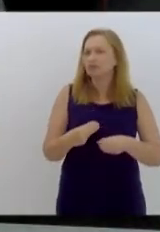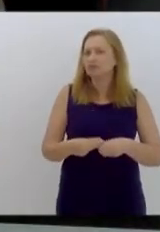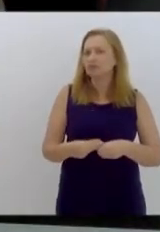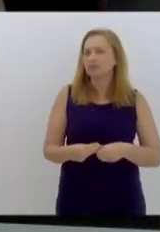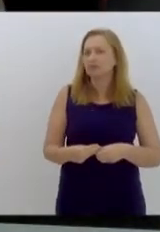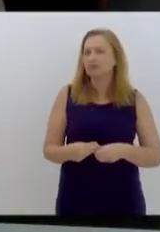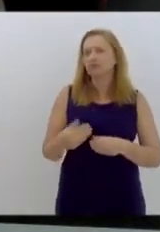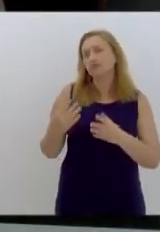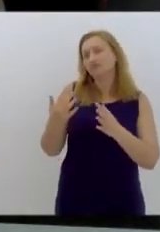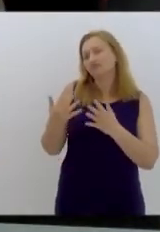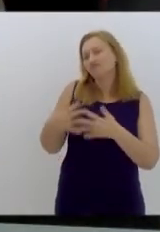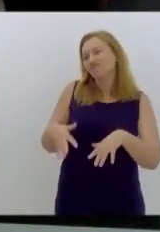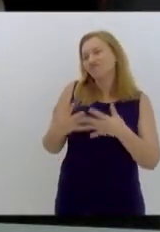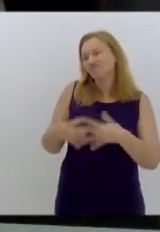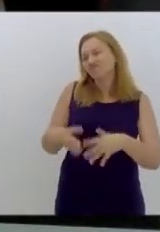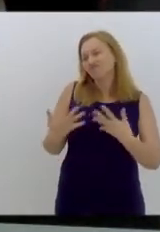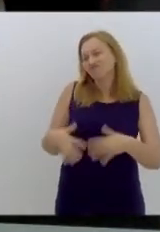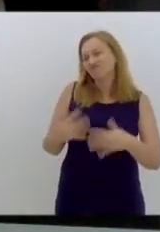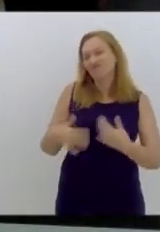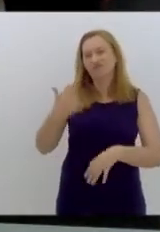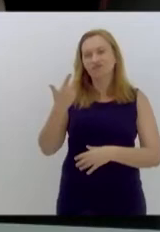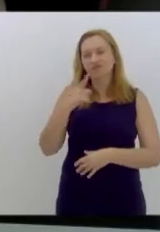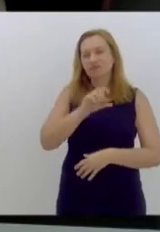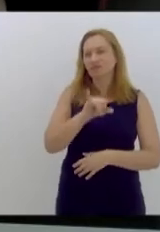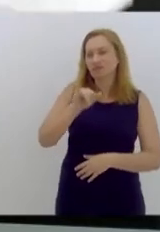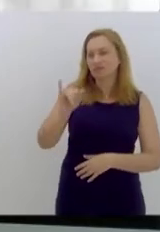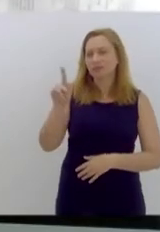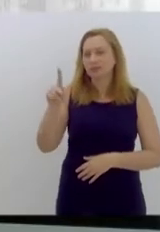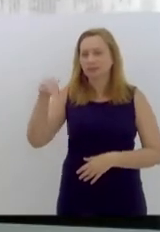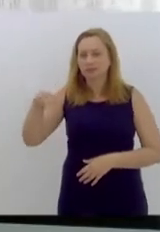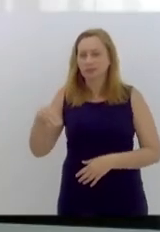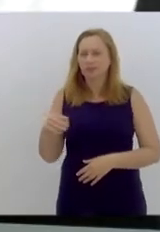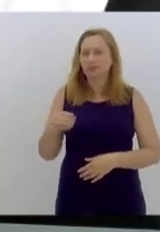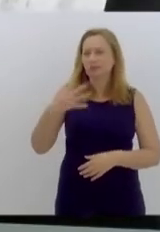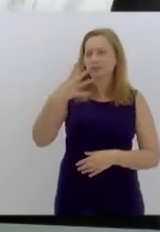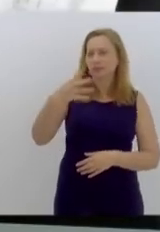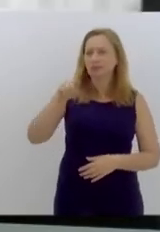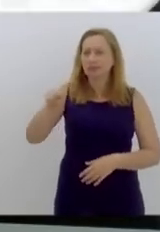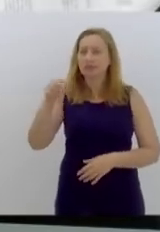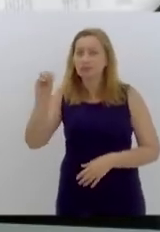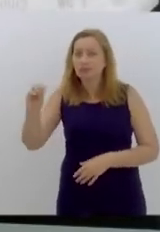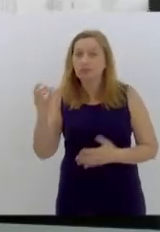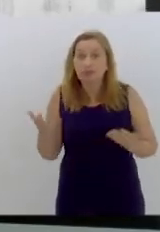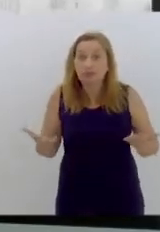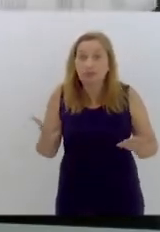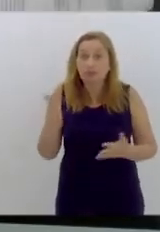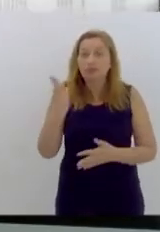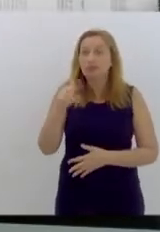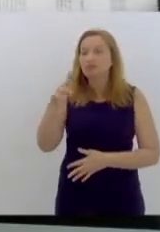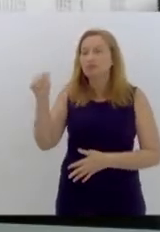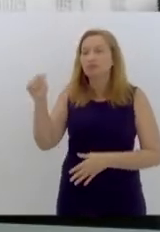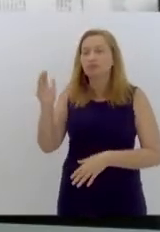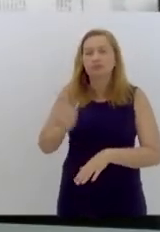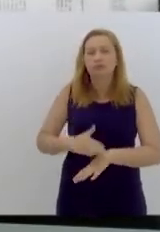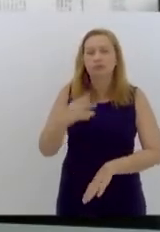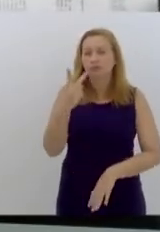Petrópolis, que conseguiu passar o IPM dele para 4.0. Nunca foi mais do que